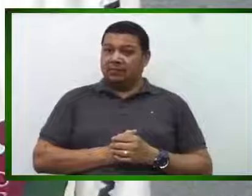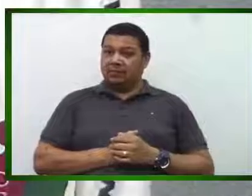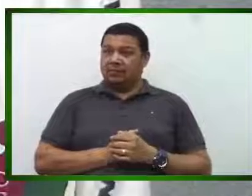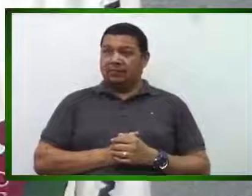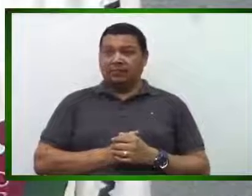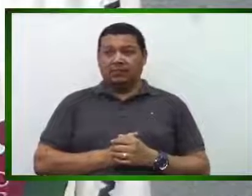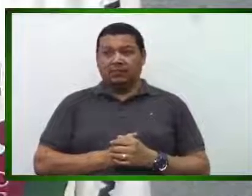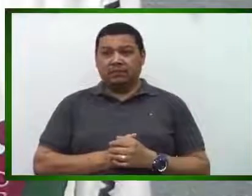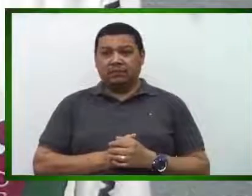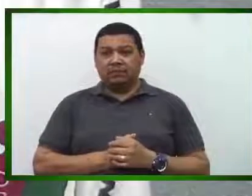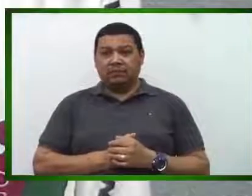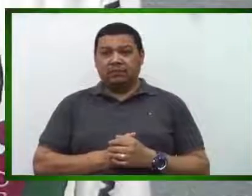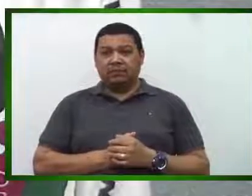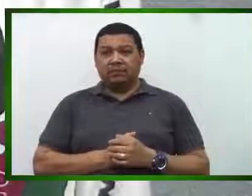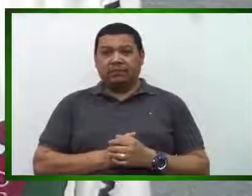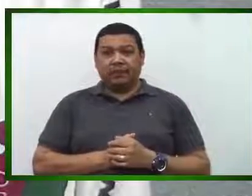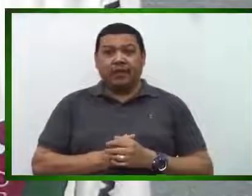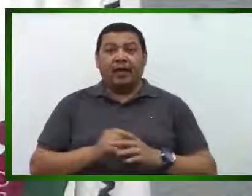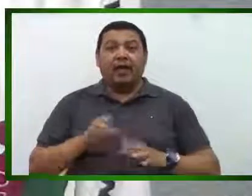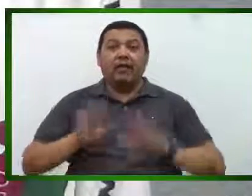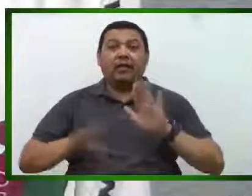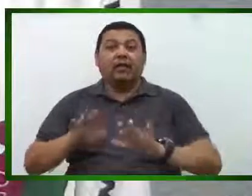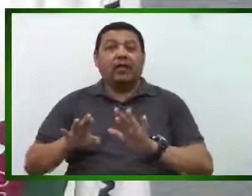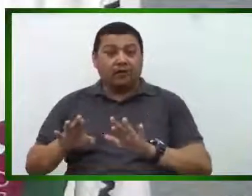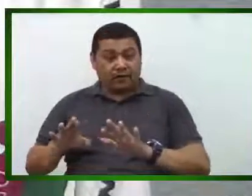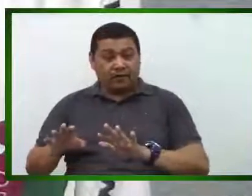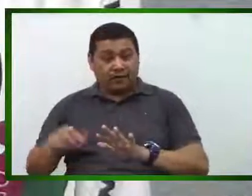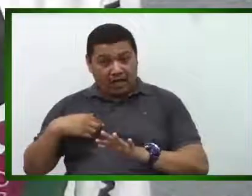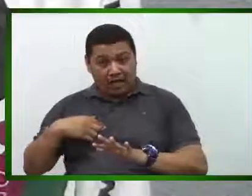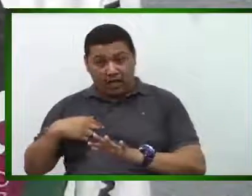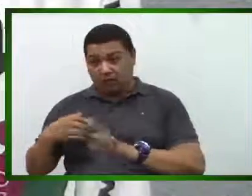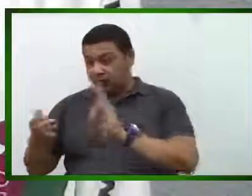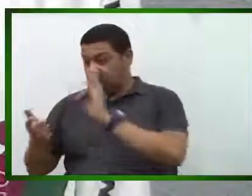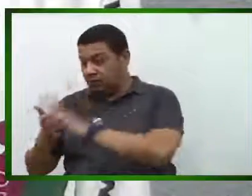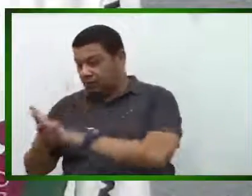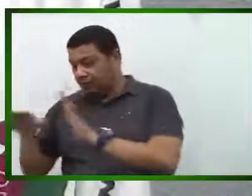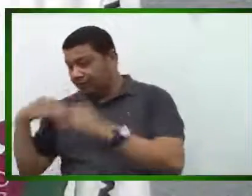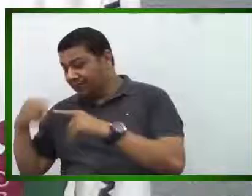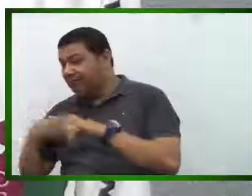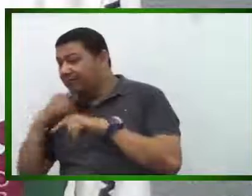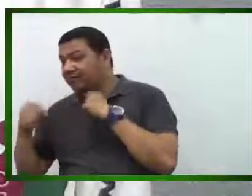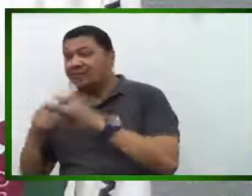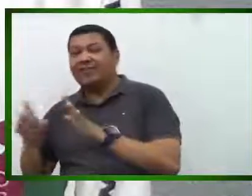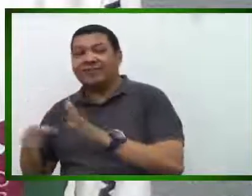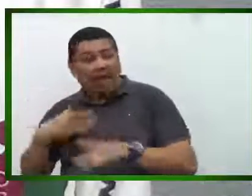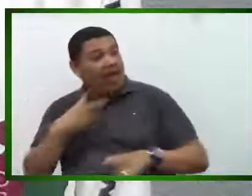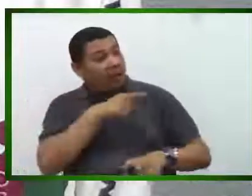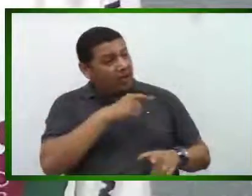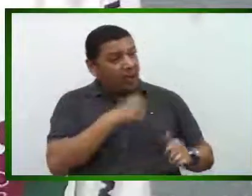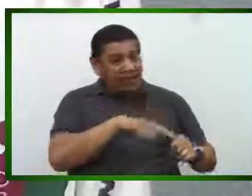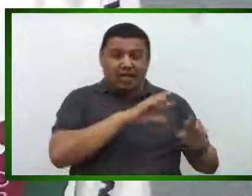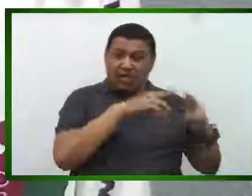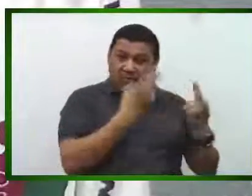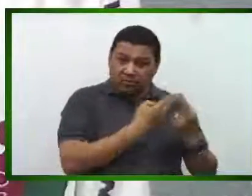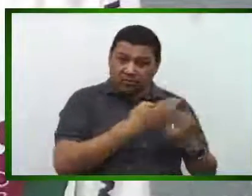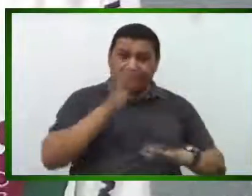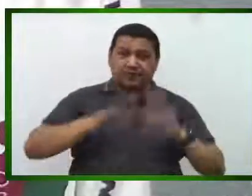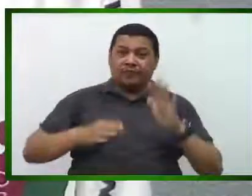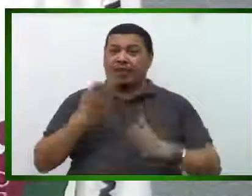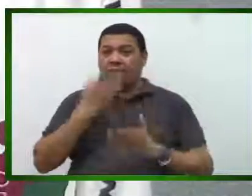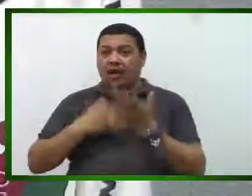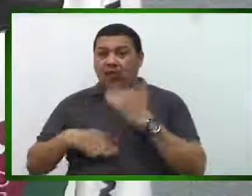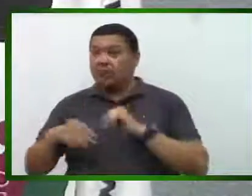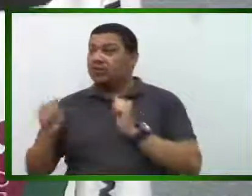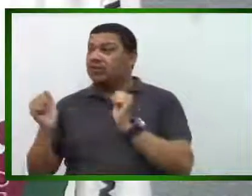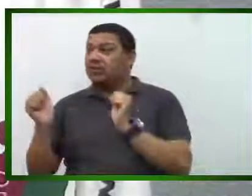esposa para andar com o eleitorado constantemente. Às vezes nós deixamos de almoçar entre família e